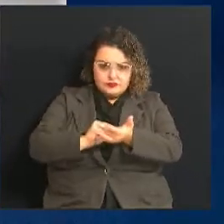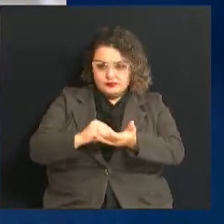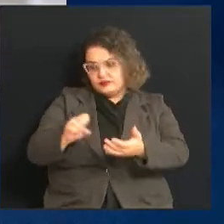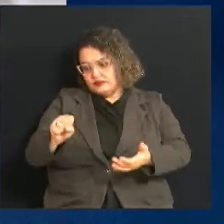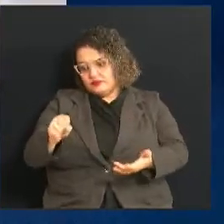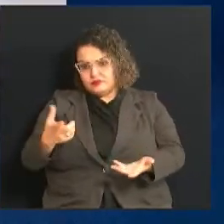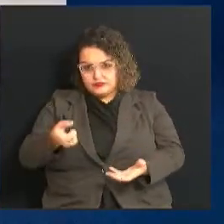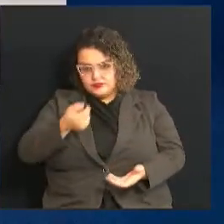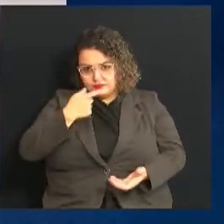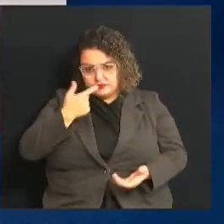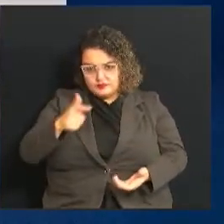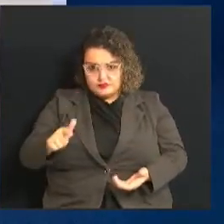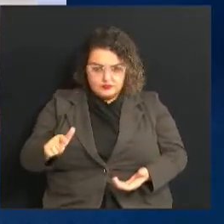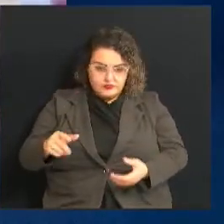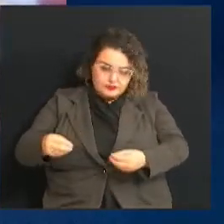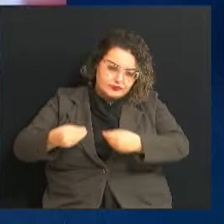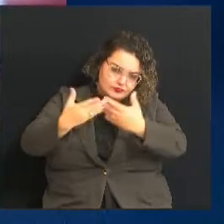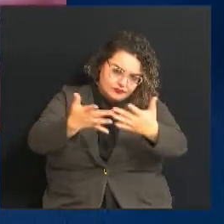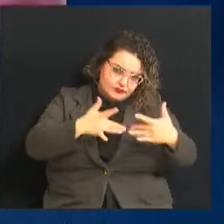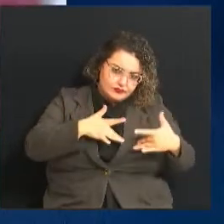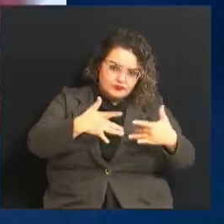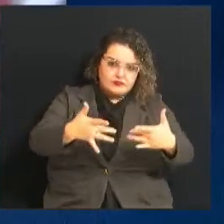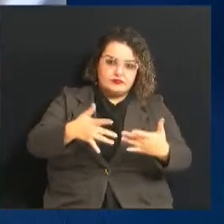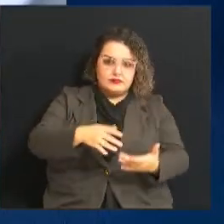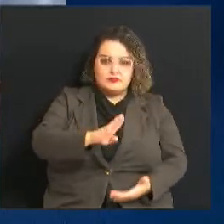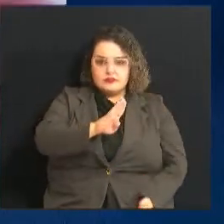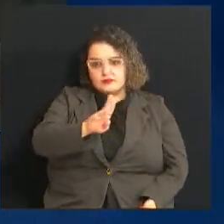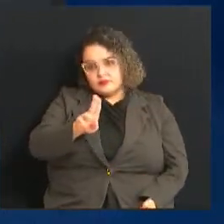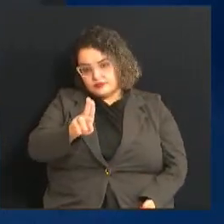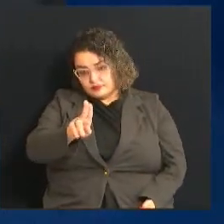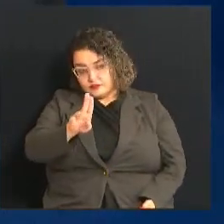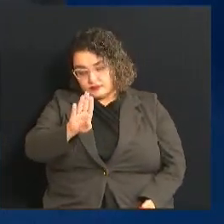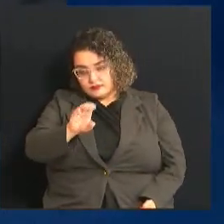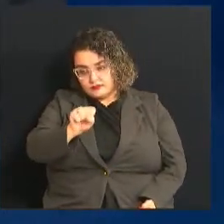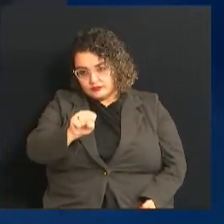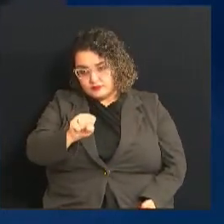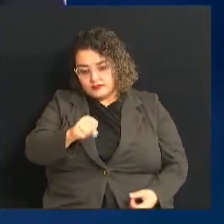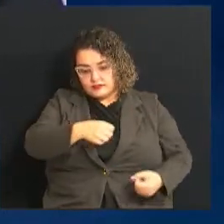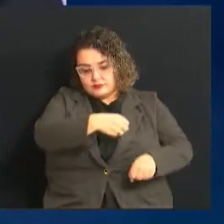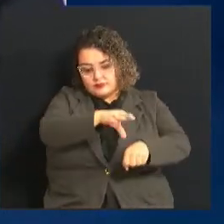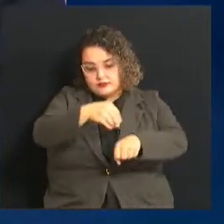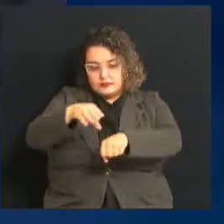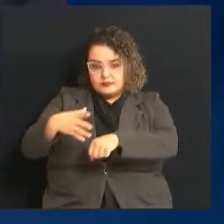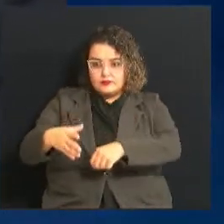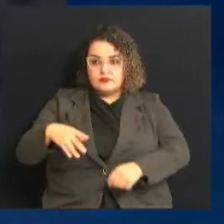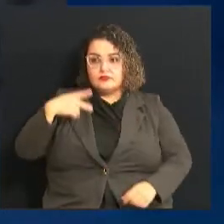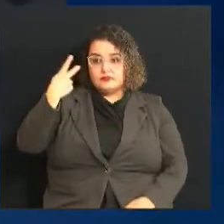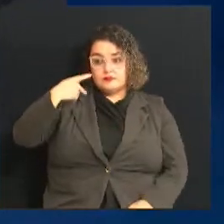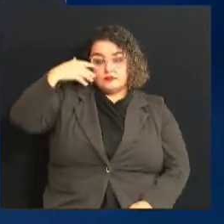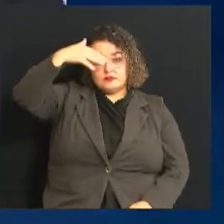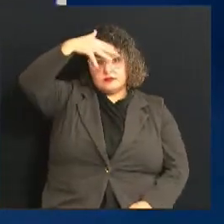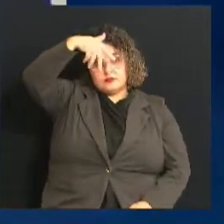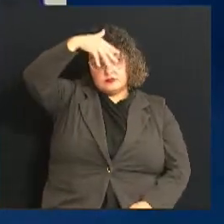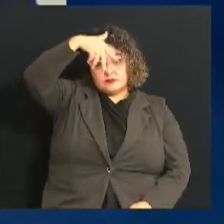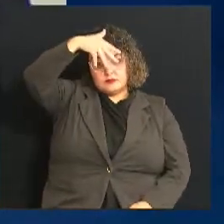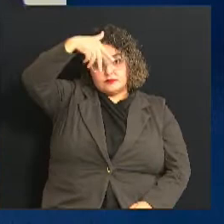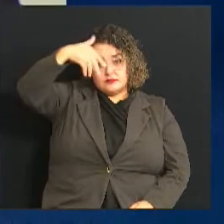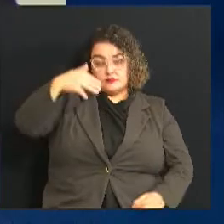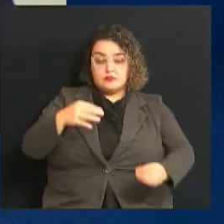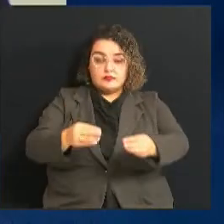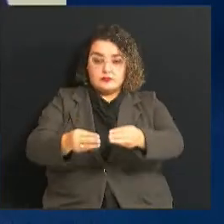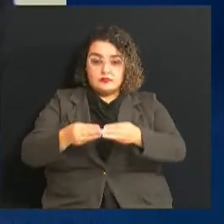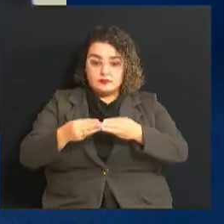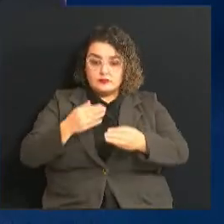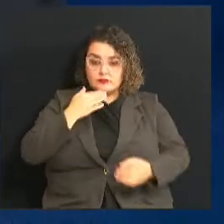e distribuídas pelas unidades básicas de saúde. Vereador Rodrigo da Farmadic faz moção de apelo